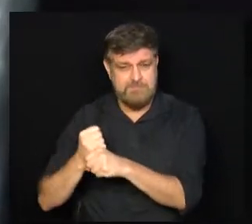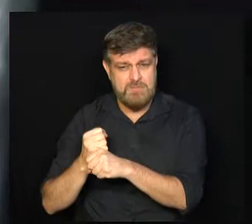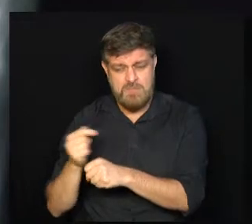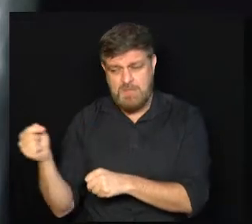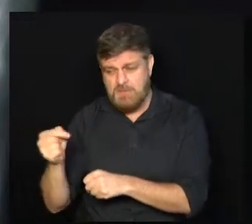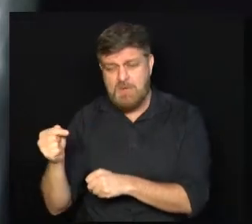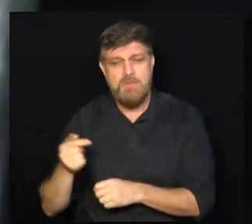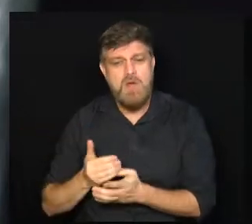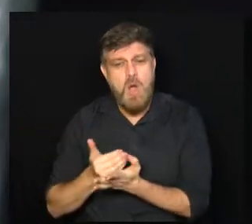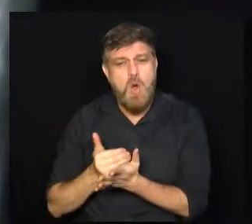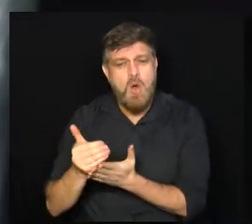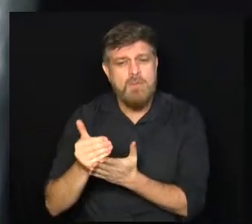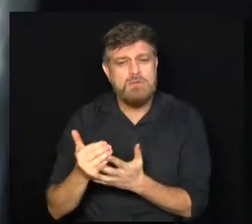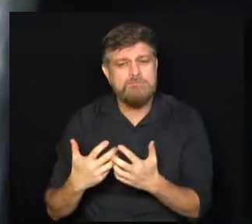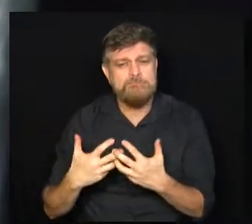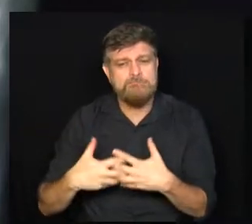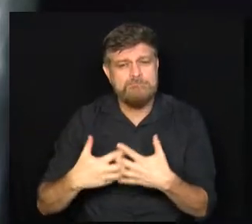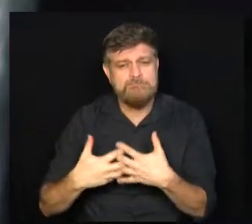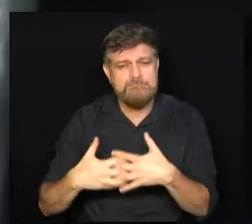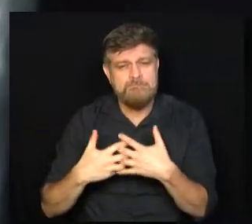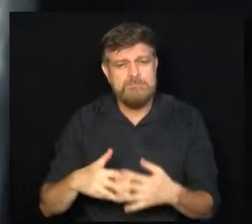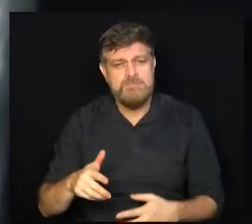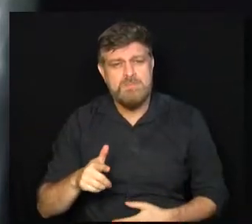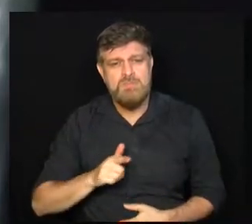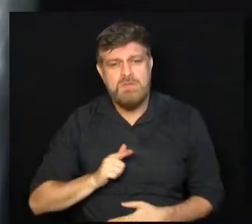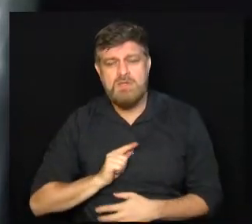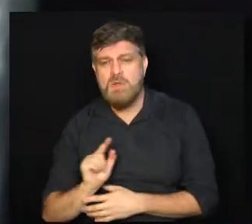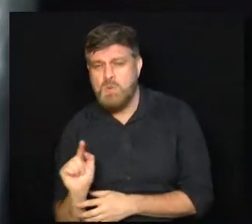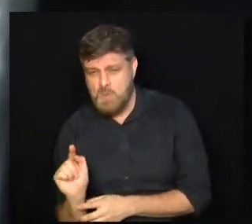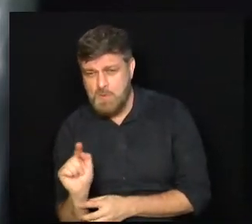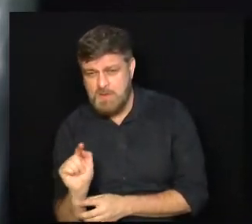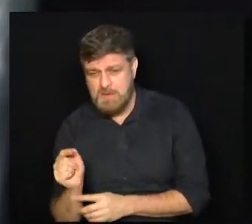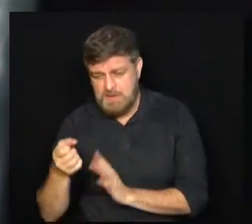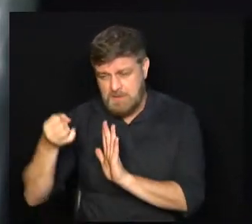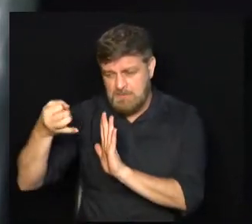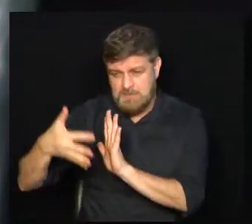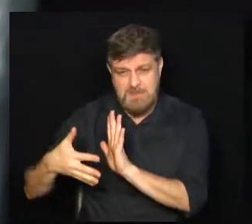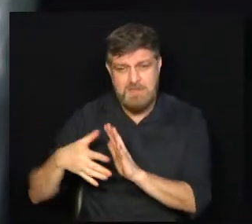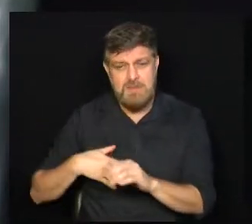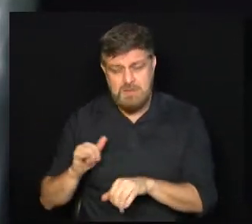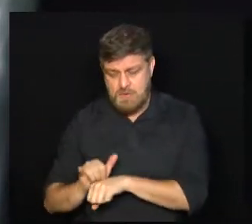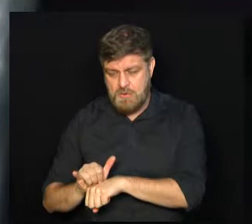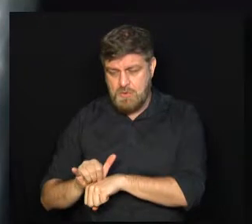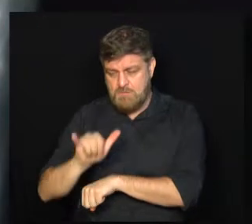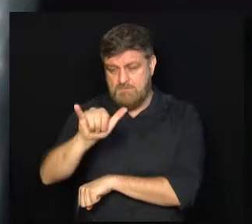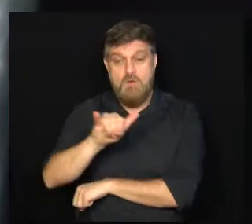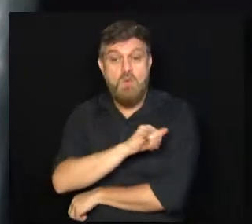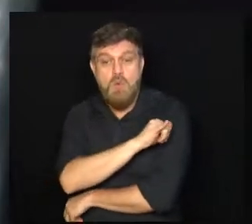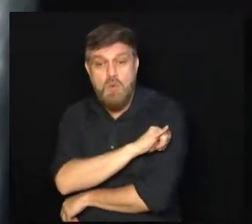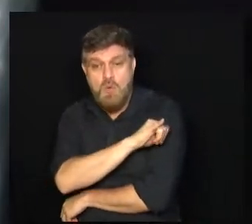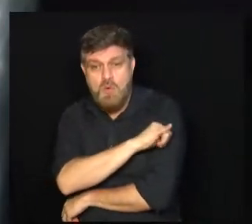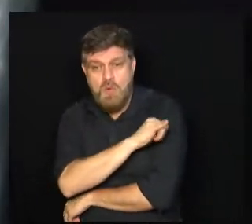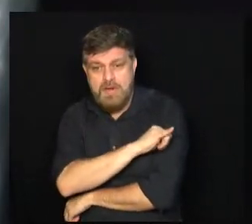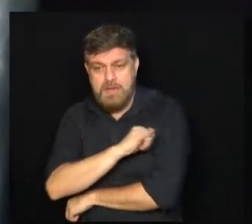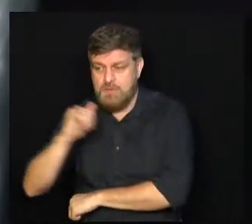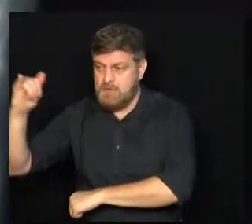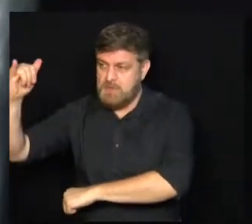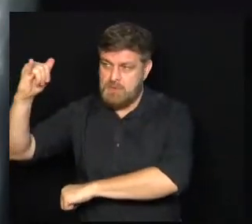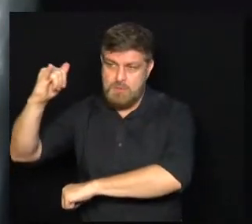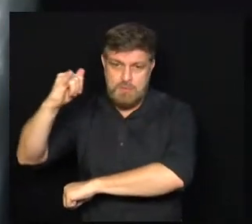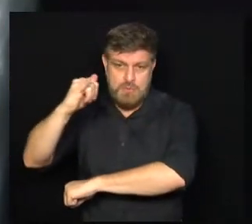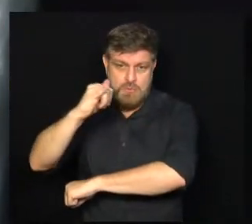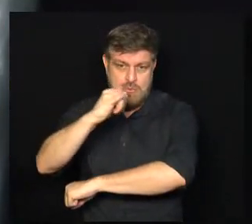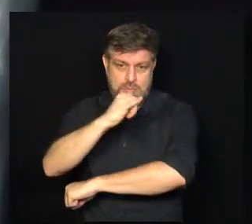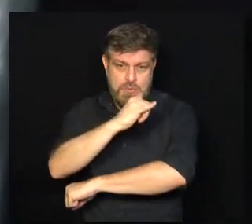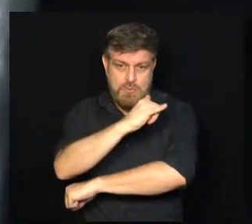ela começou a operar os Lockheed Constellation, e num voo que saía do Rio de Janeiro e pousava em Nova